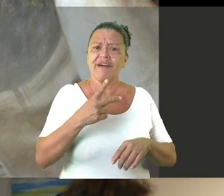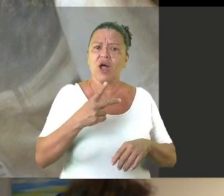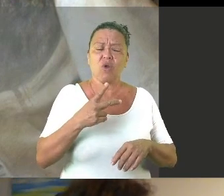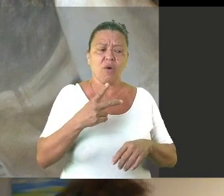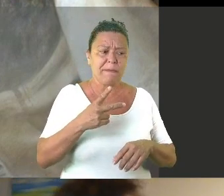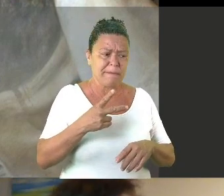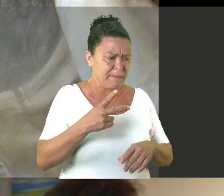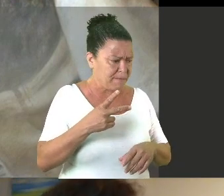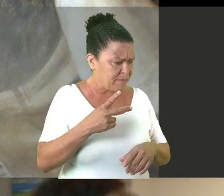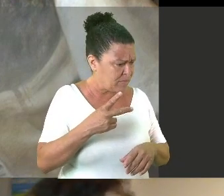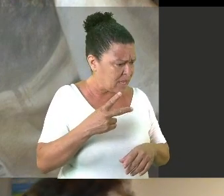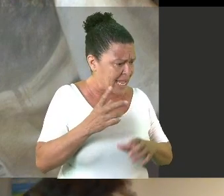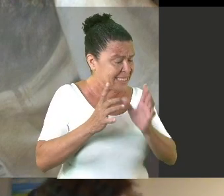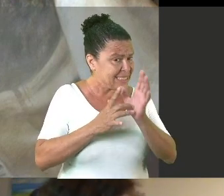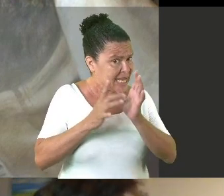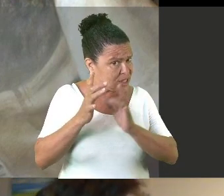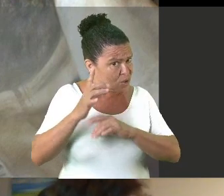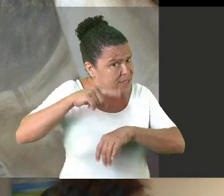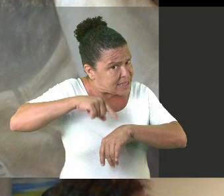reconhecendo